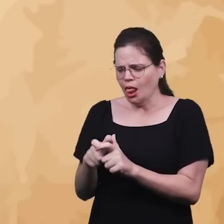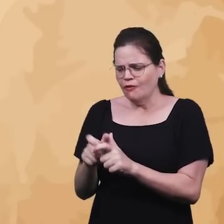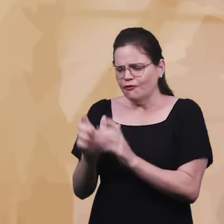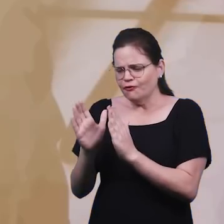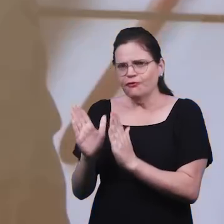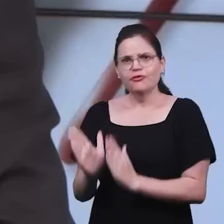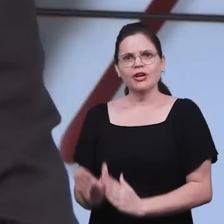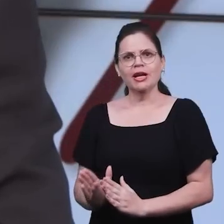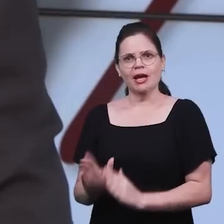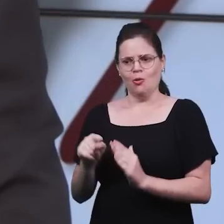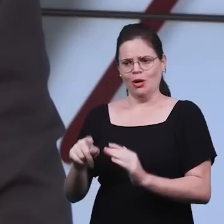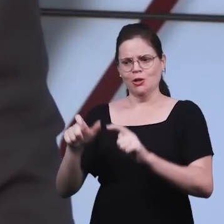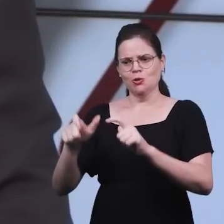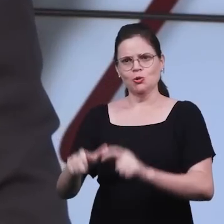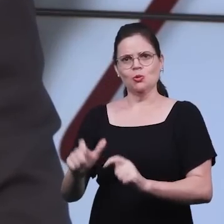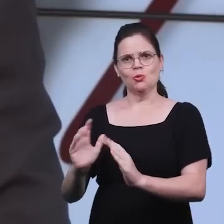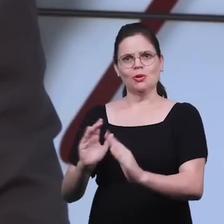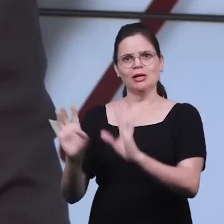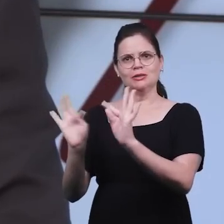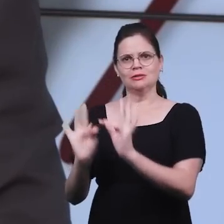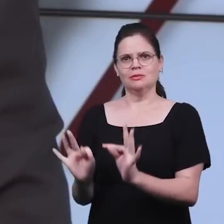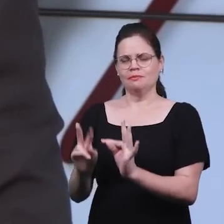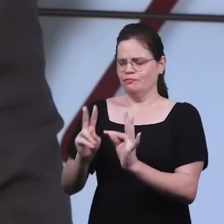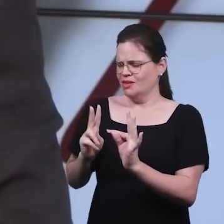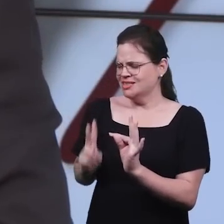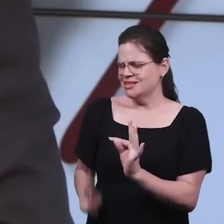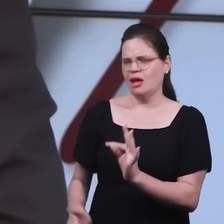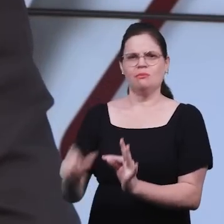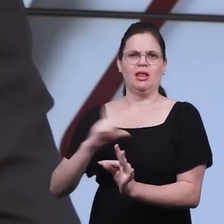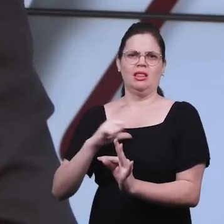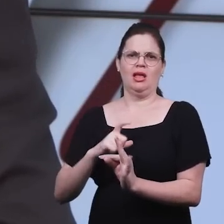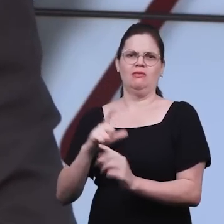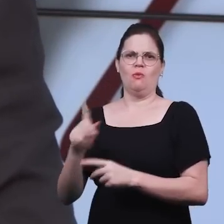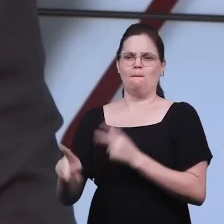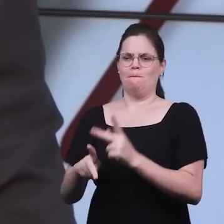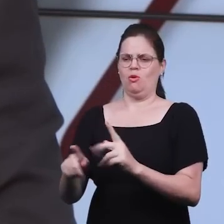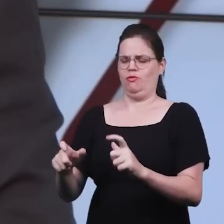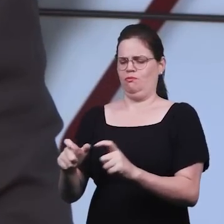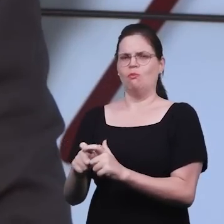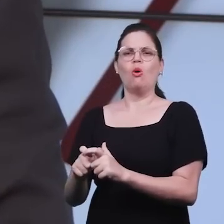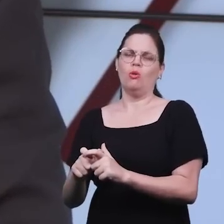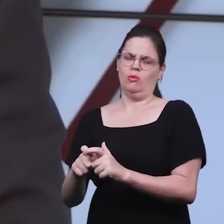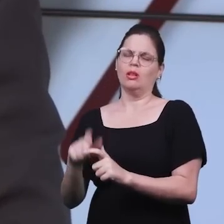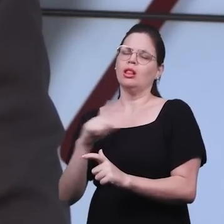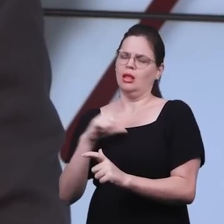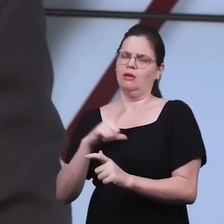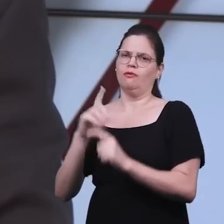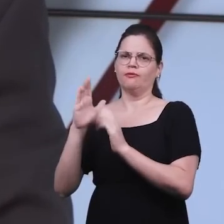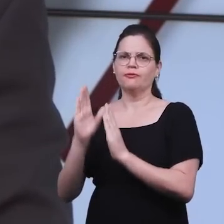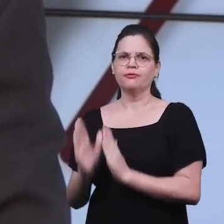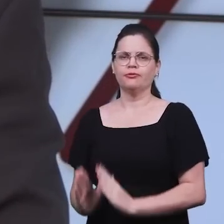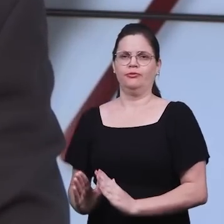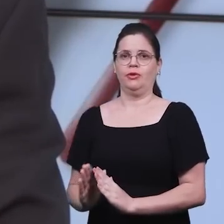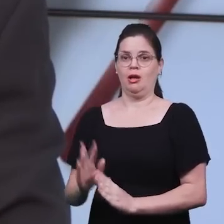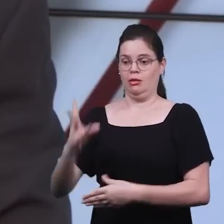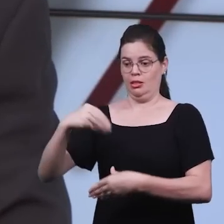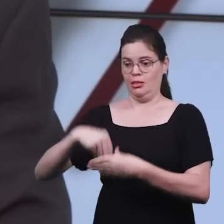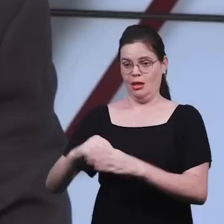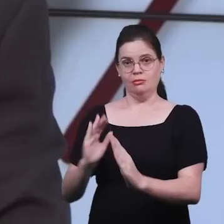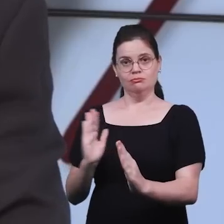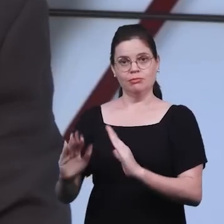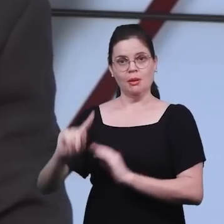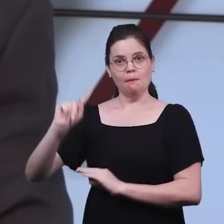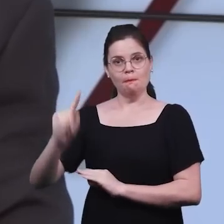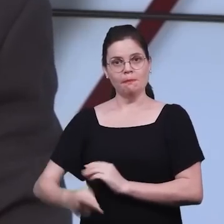sempre teve um povo fiel durante esses 1000 anos. Nós vamos ver histórias maravilhosas,